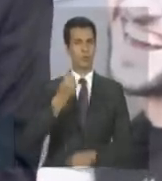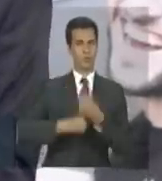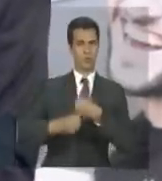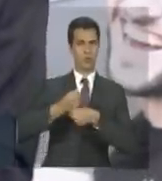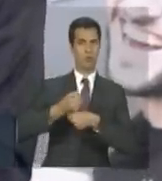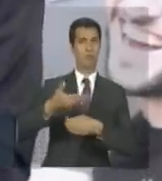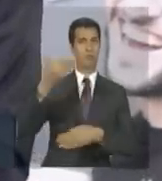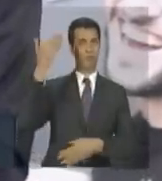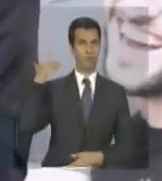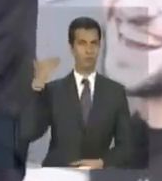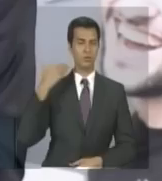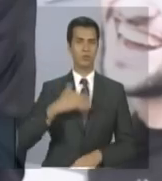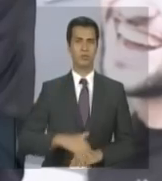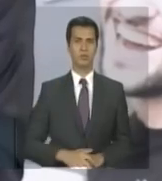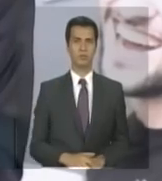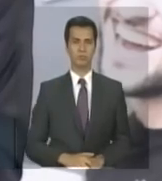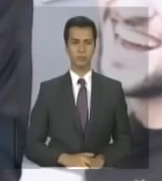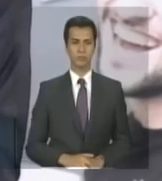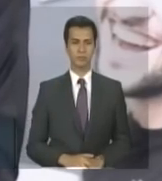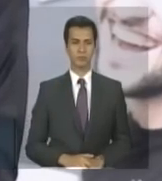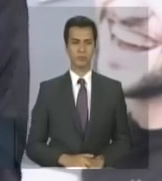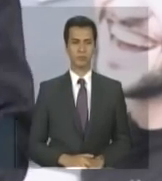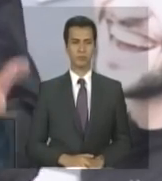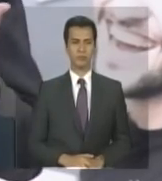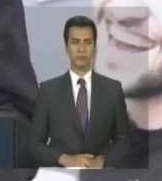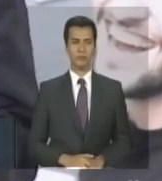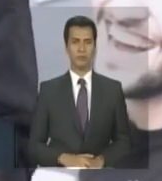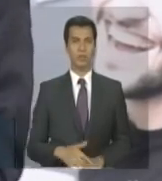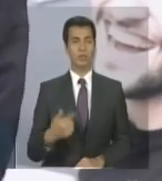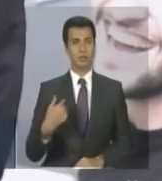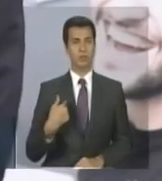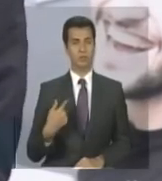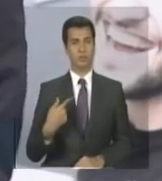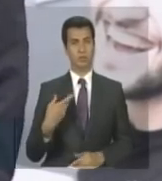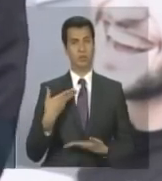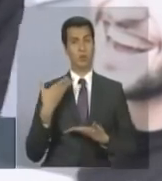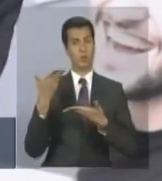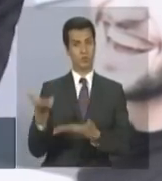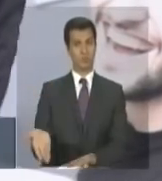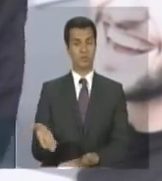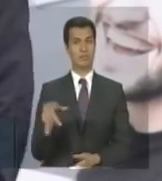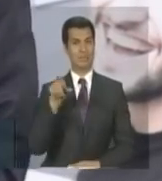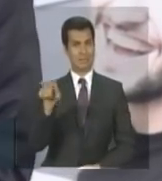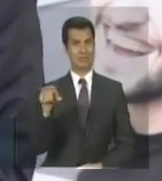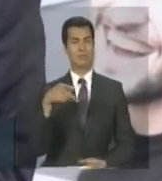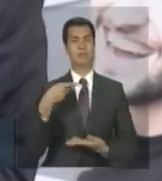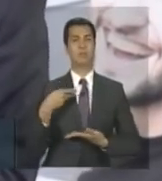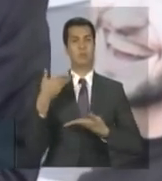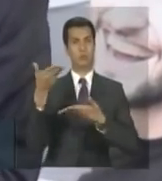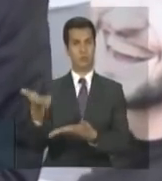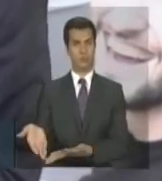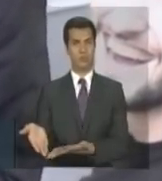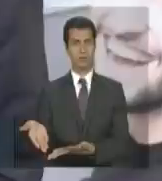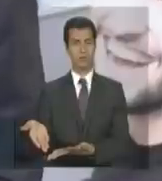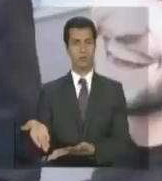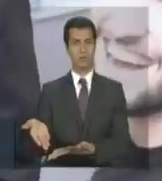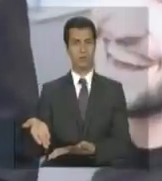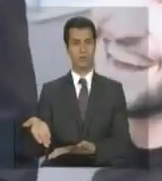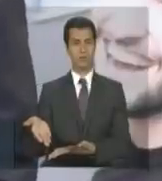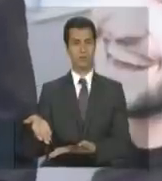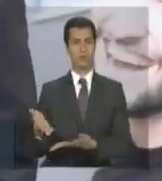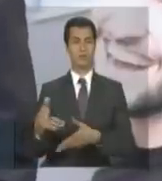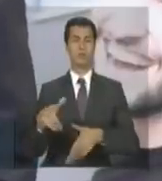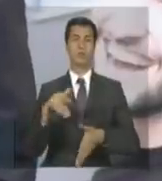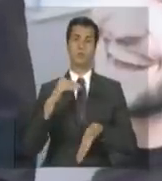exatamente oito anos, nós o procuramos, ele me convida, sem saber do ProUni, ele me convida para ser